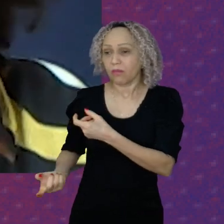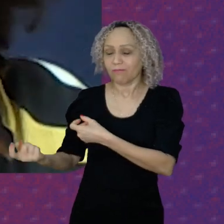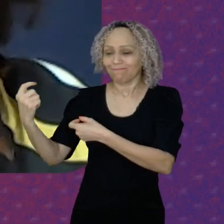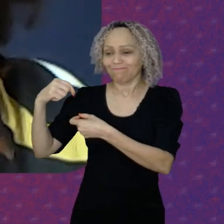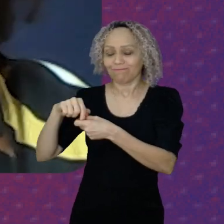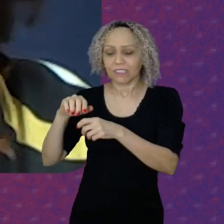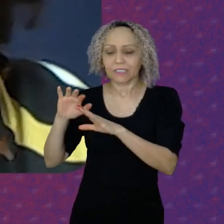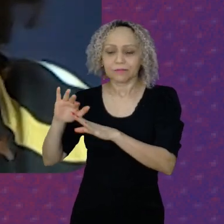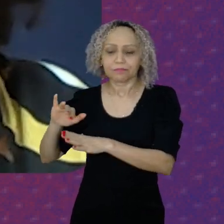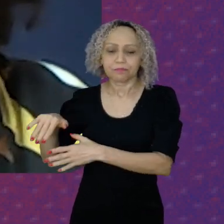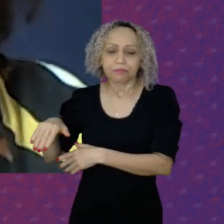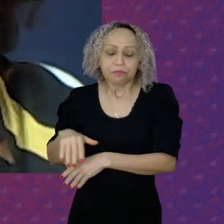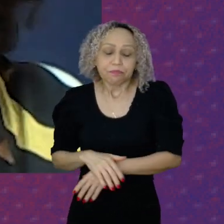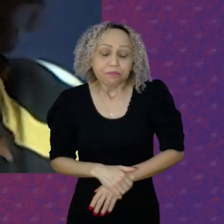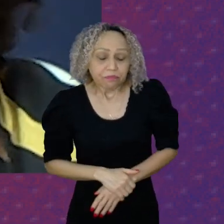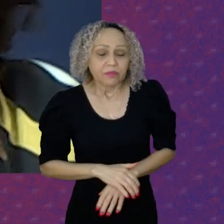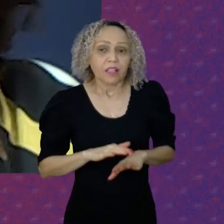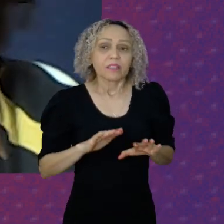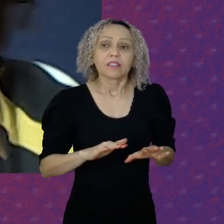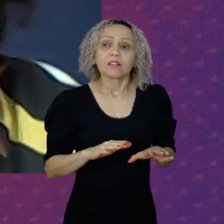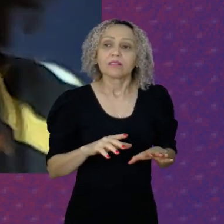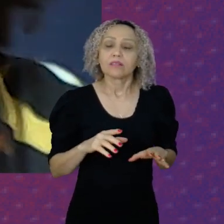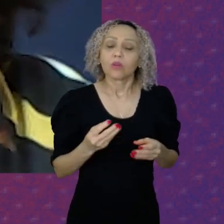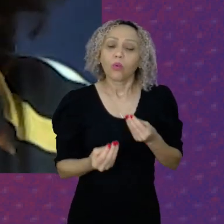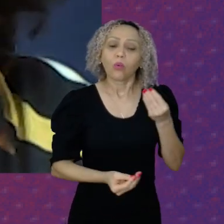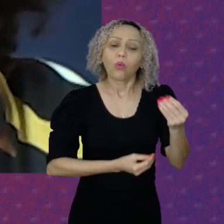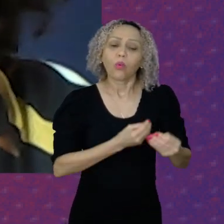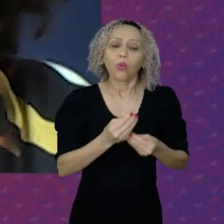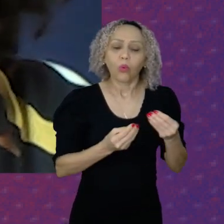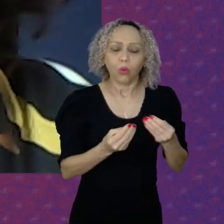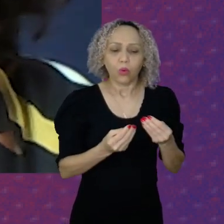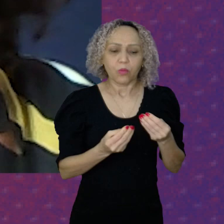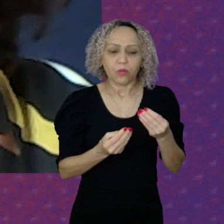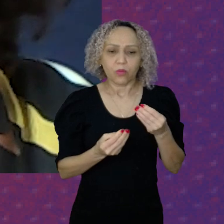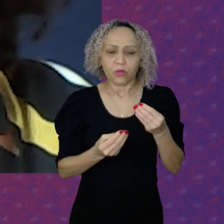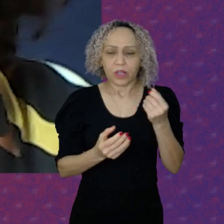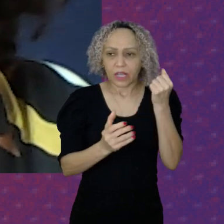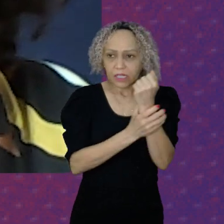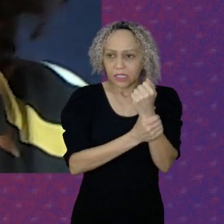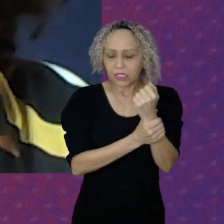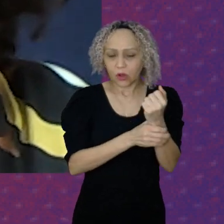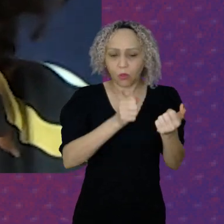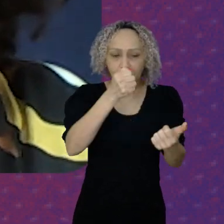como esses recursos são